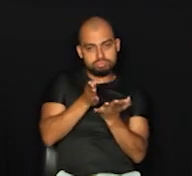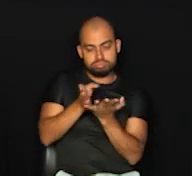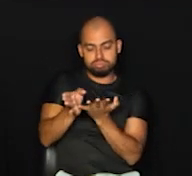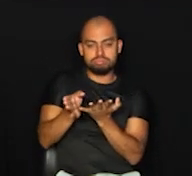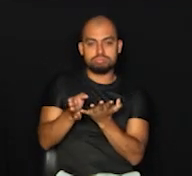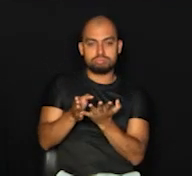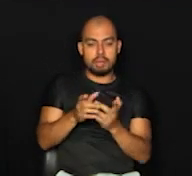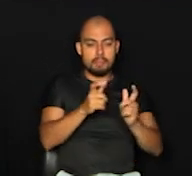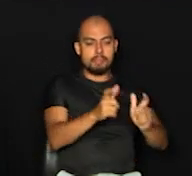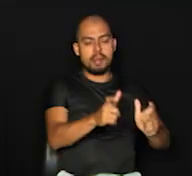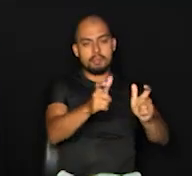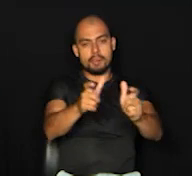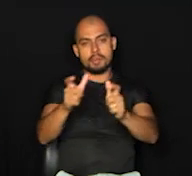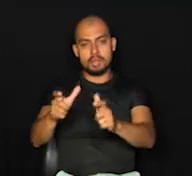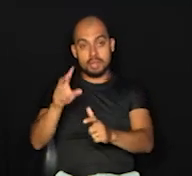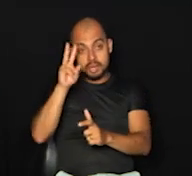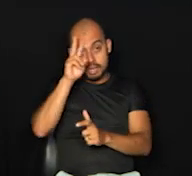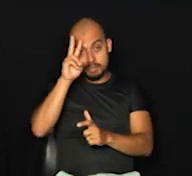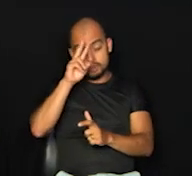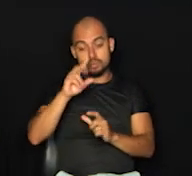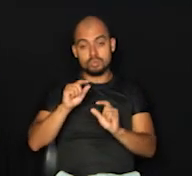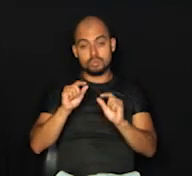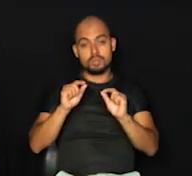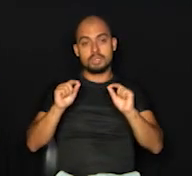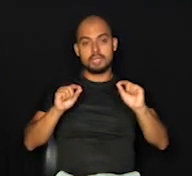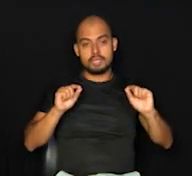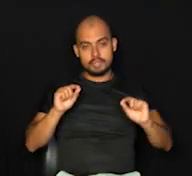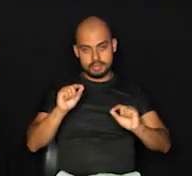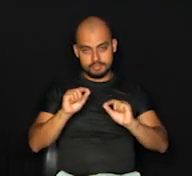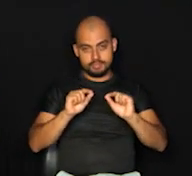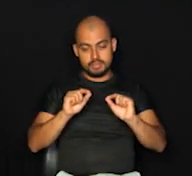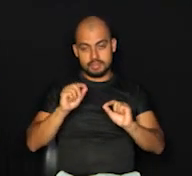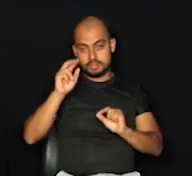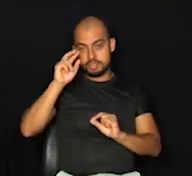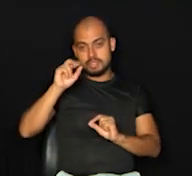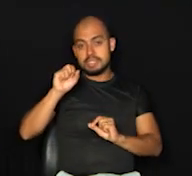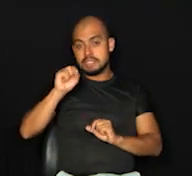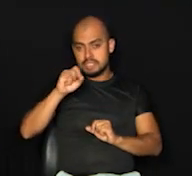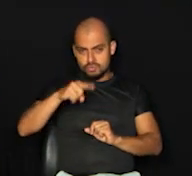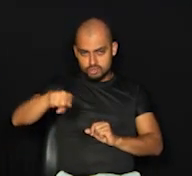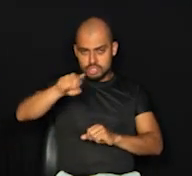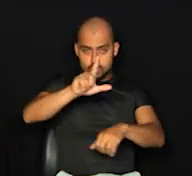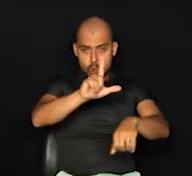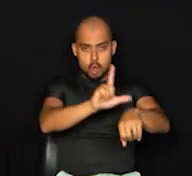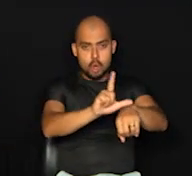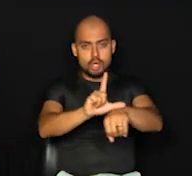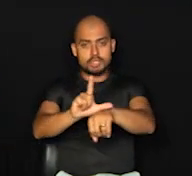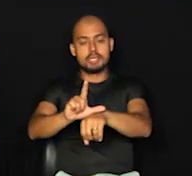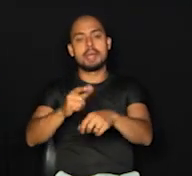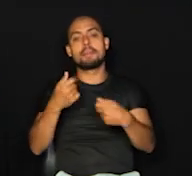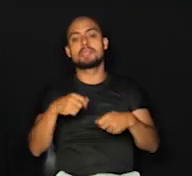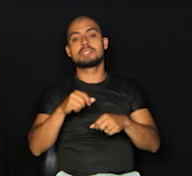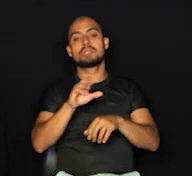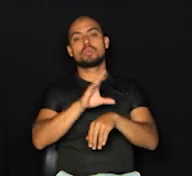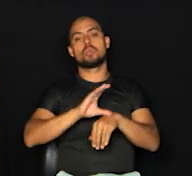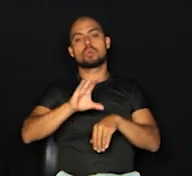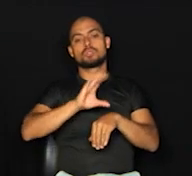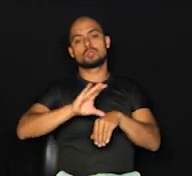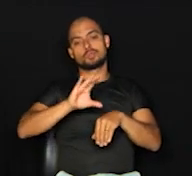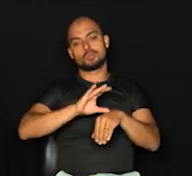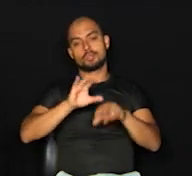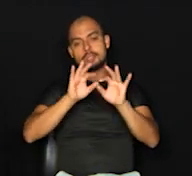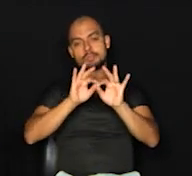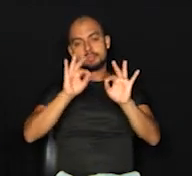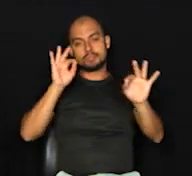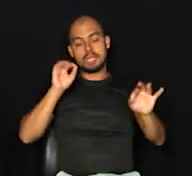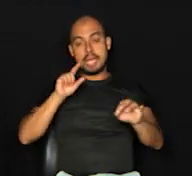setor, inclusive lembrando que todo mundo precisa, que tem algum estabelecimento, precisa fazer aquele cursinho online, precisa